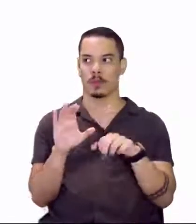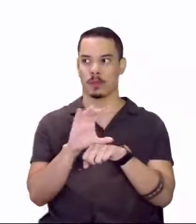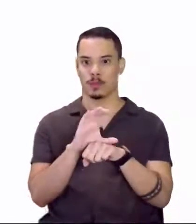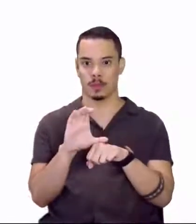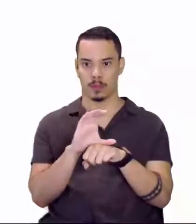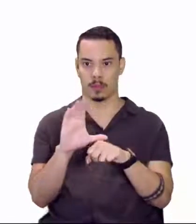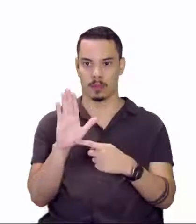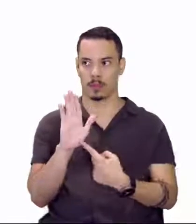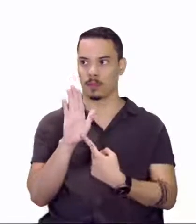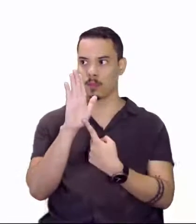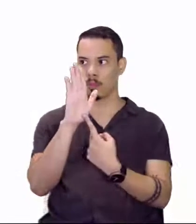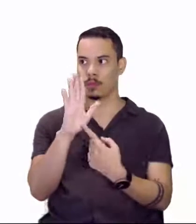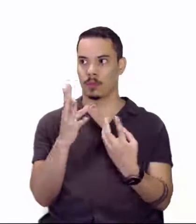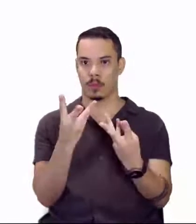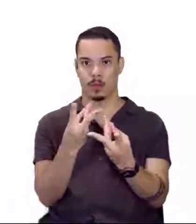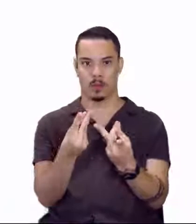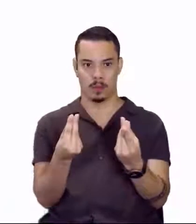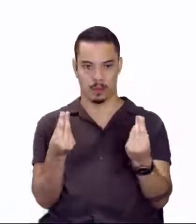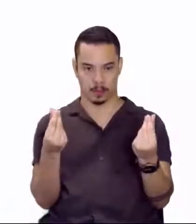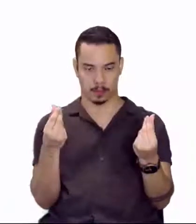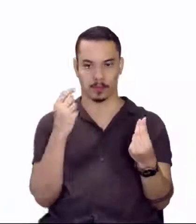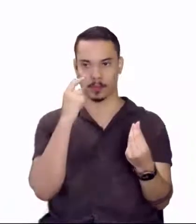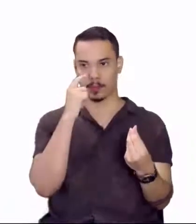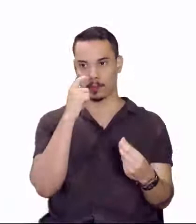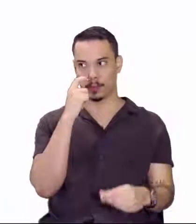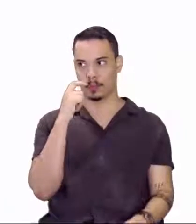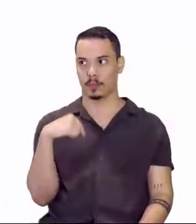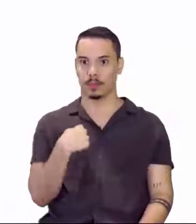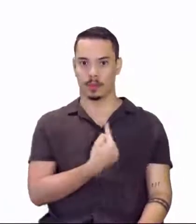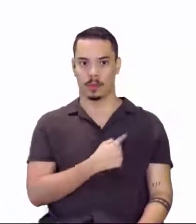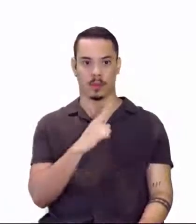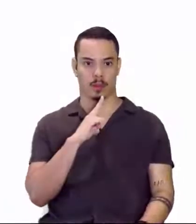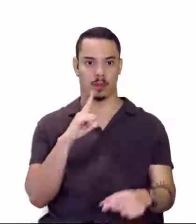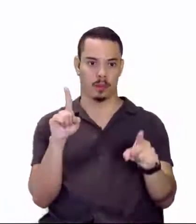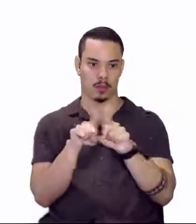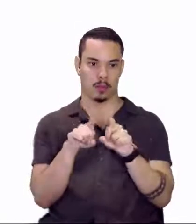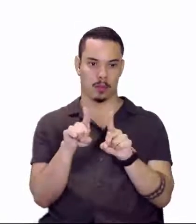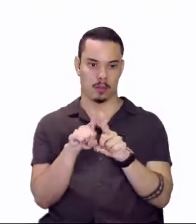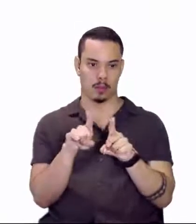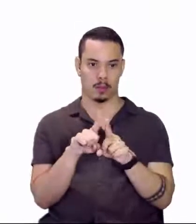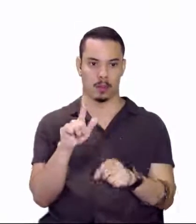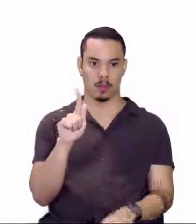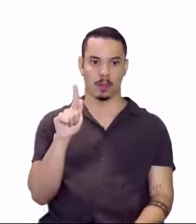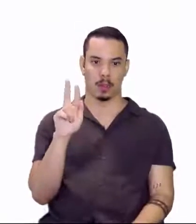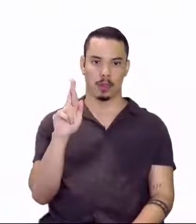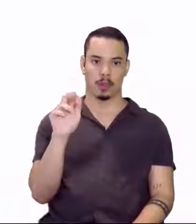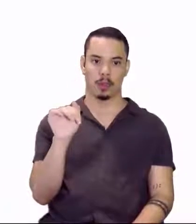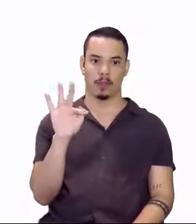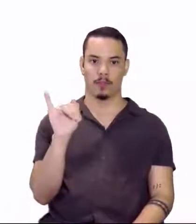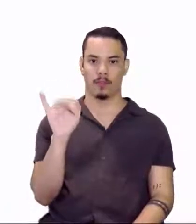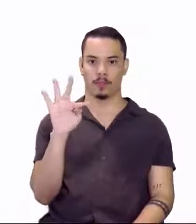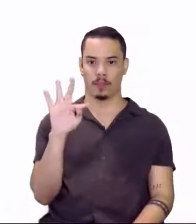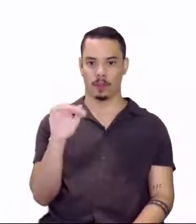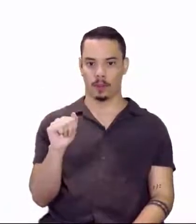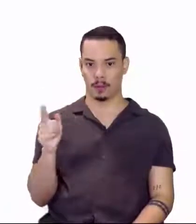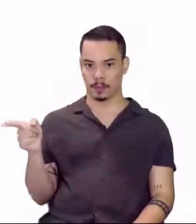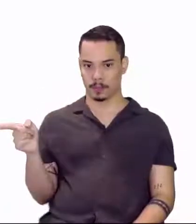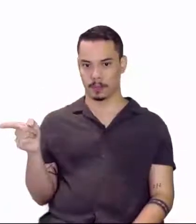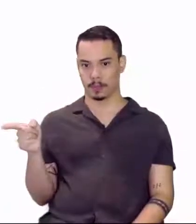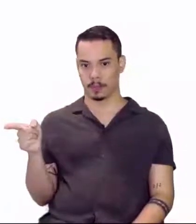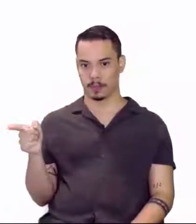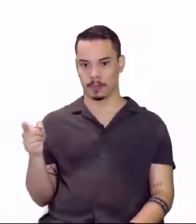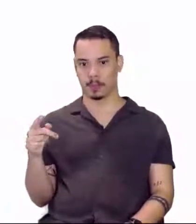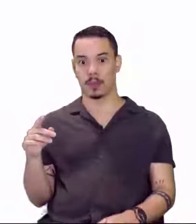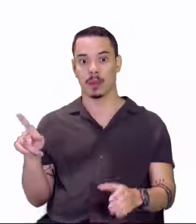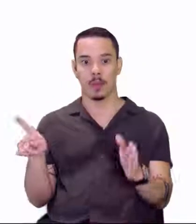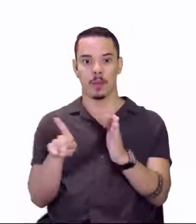apresenta um brilho metálico. Nós temos então também a grafita, que é uma forma alotrópica do